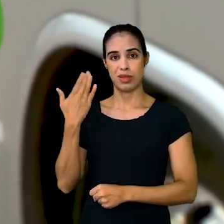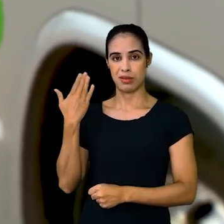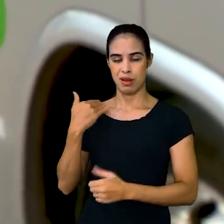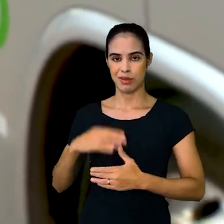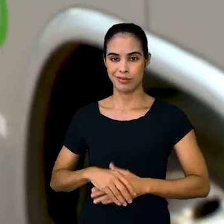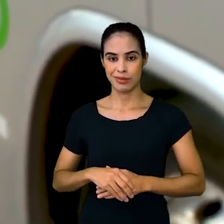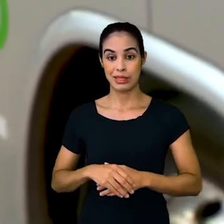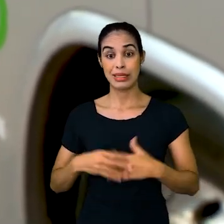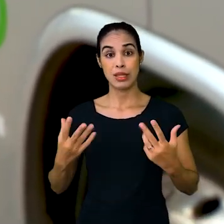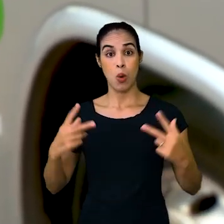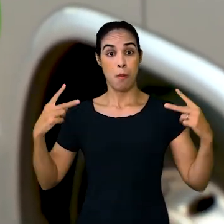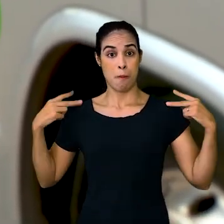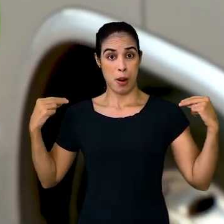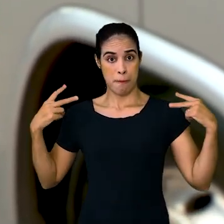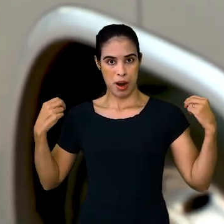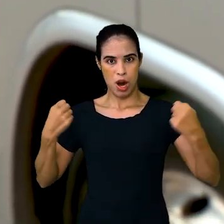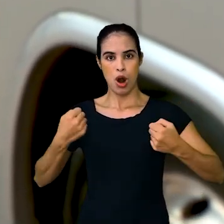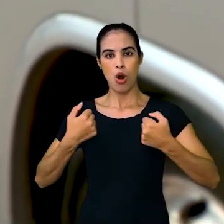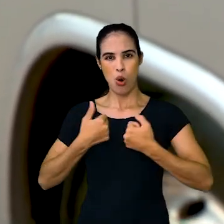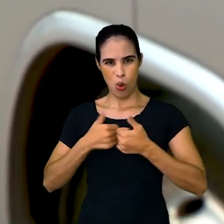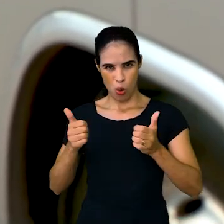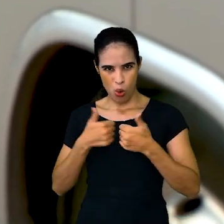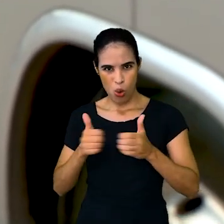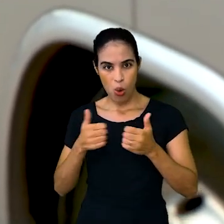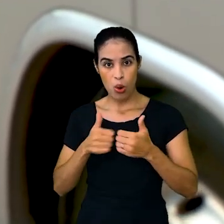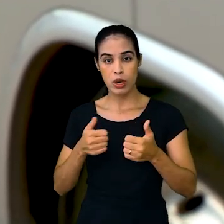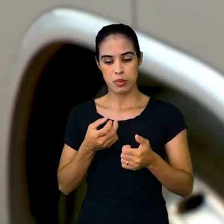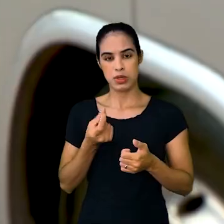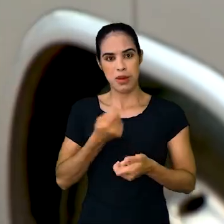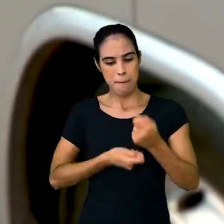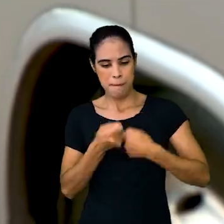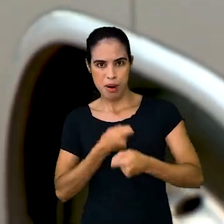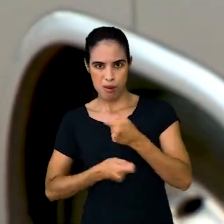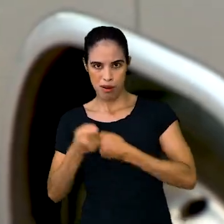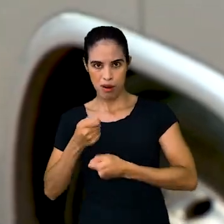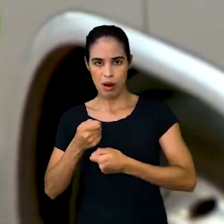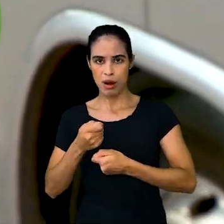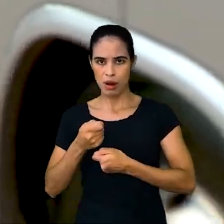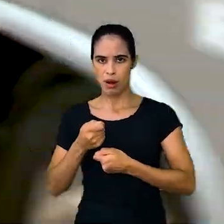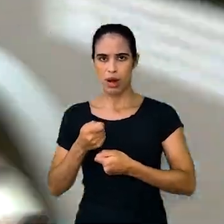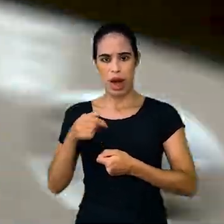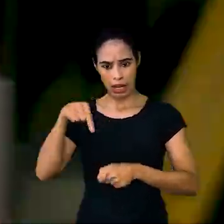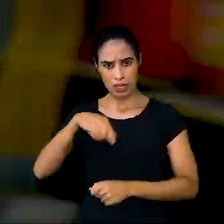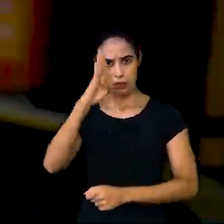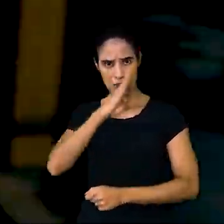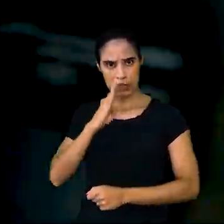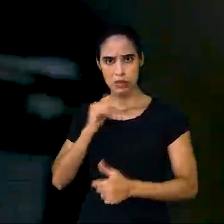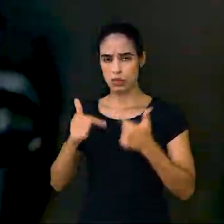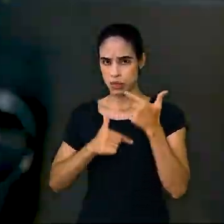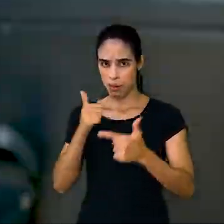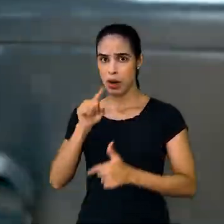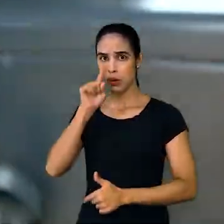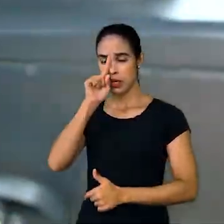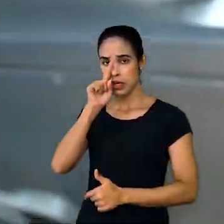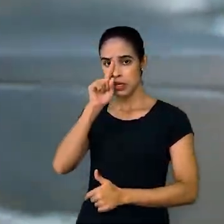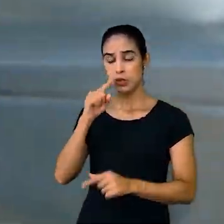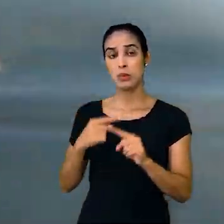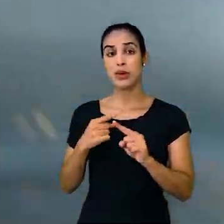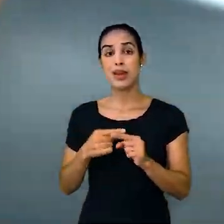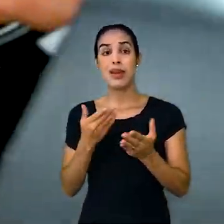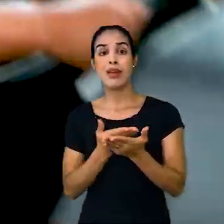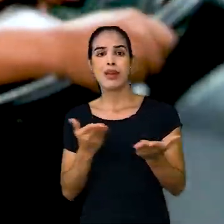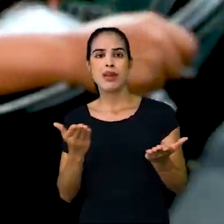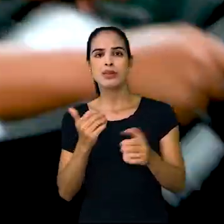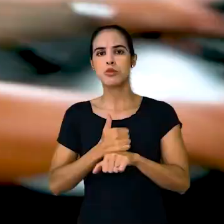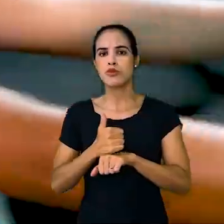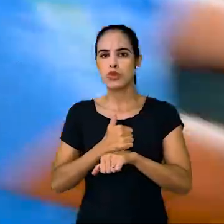e cobrador de ônibus coletivo no Brasil sempre foi arriscado. Todos os dias, esses profissionais